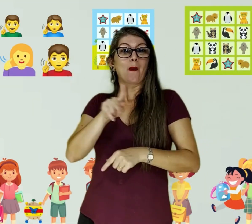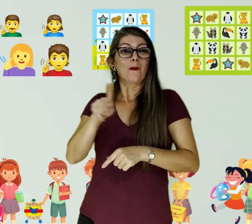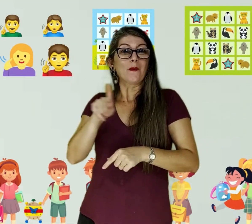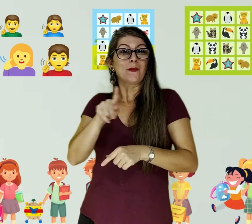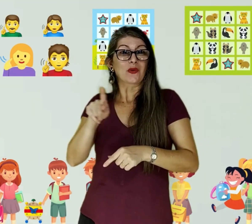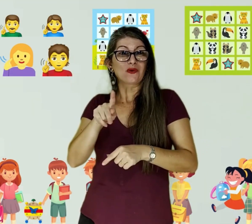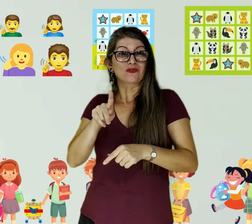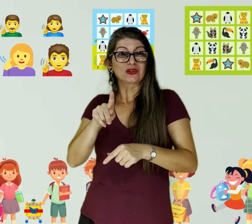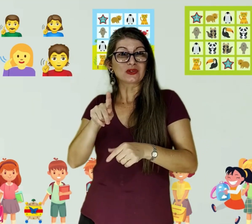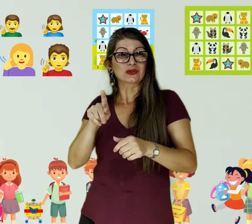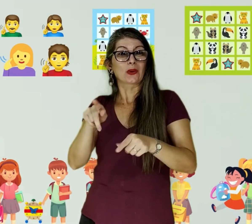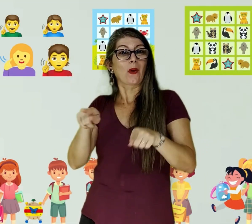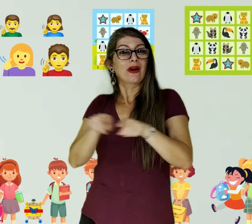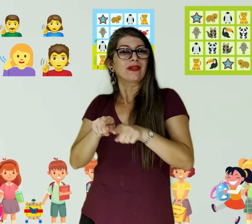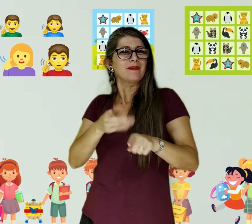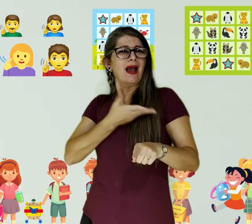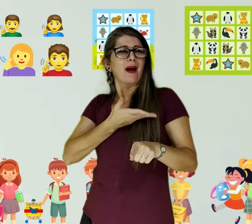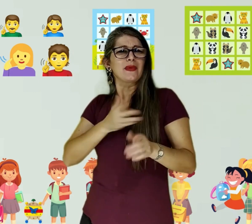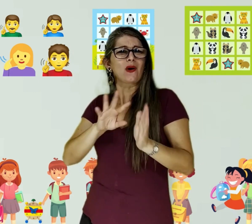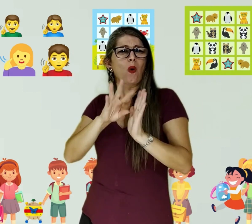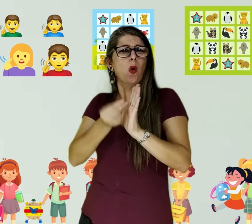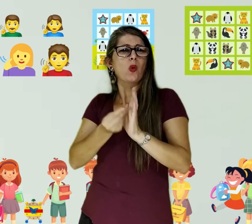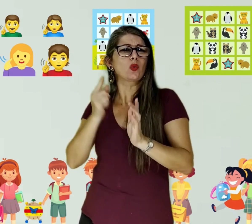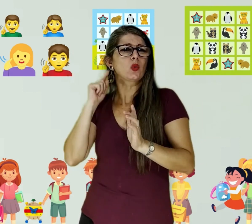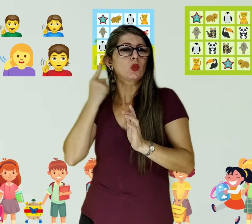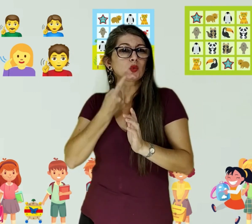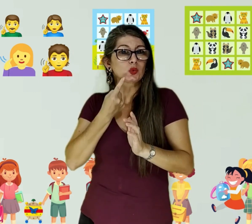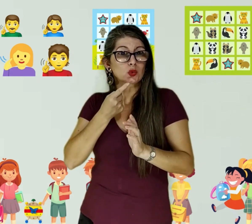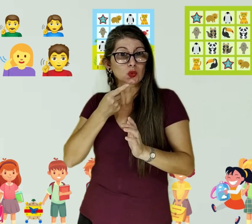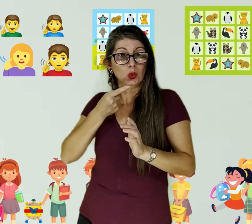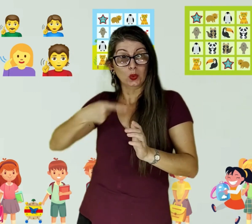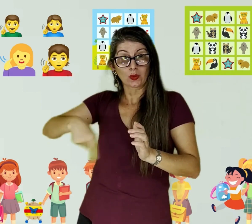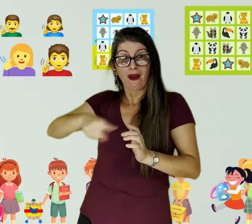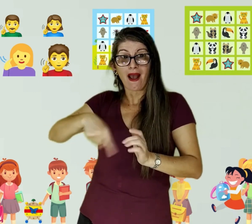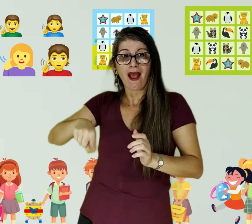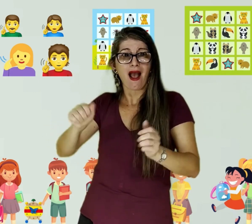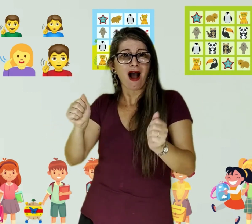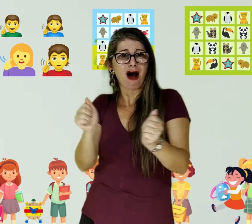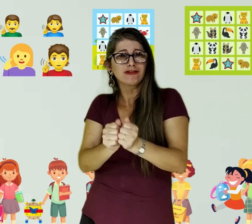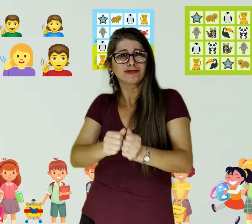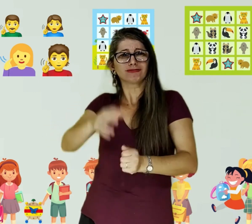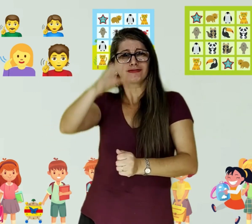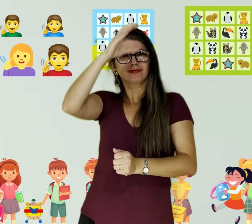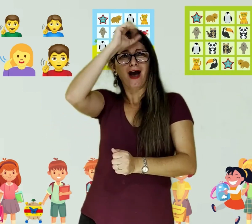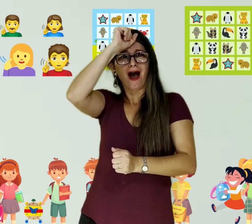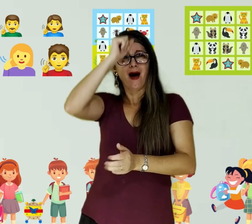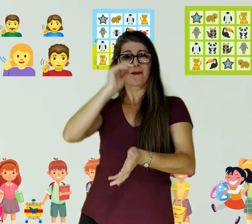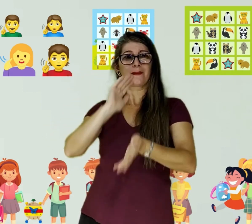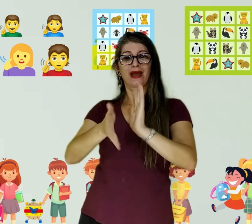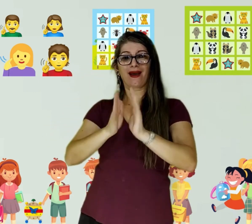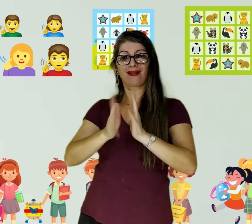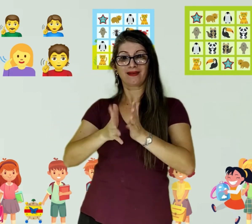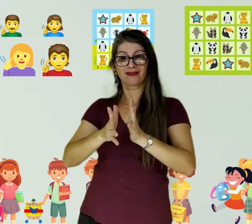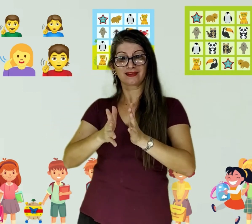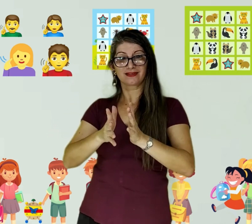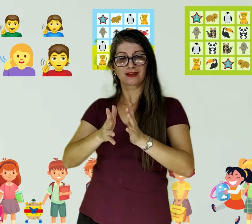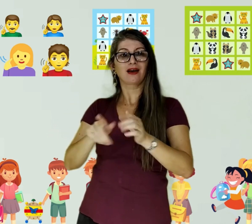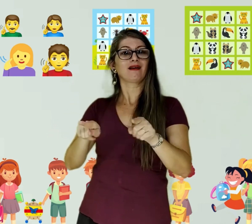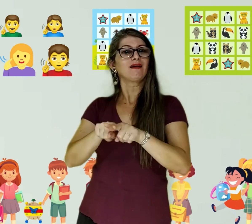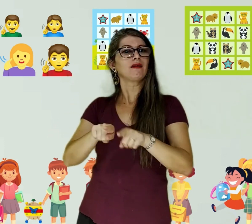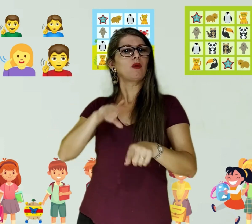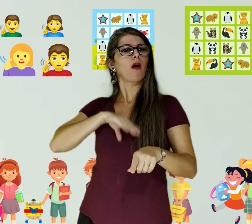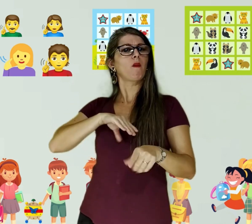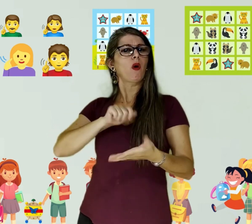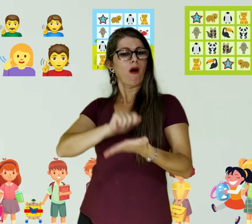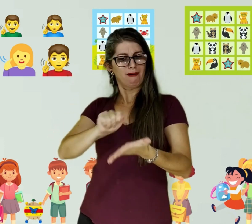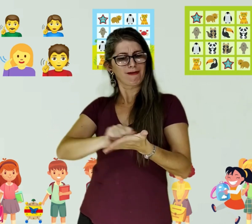ele está feliz porque a professora dele, também os colegas são todos surdos. Juntos, eles